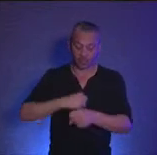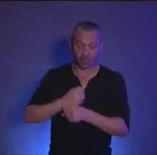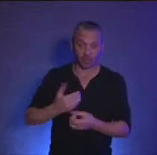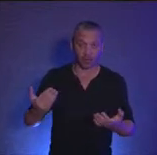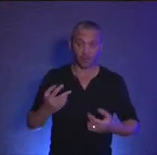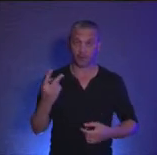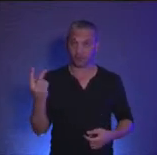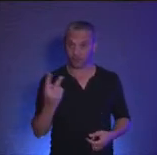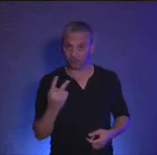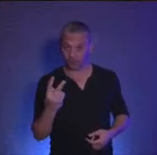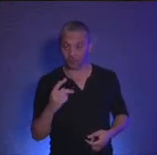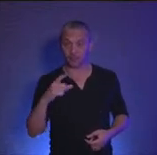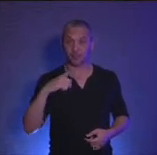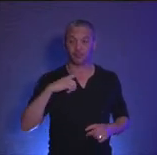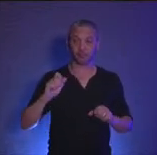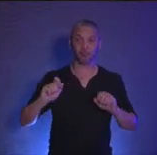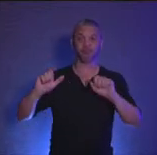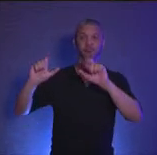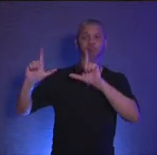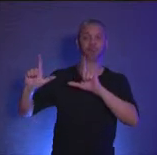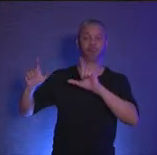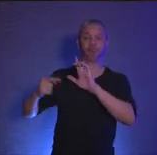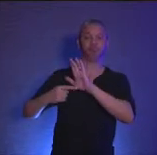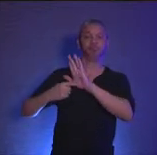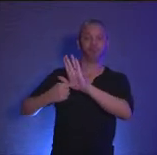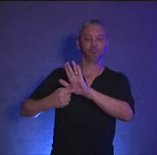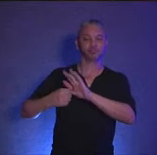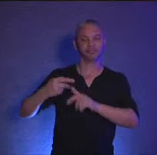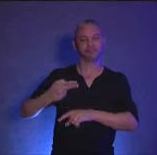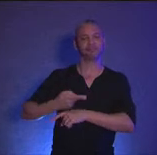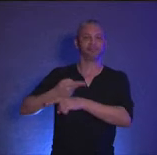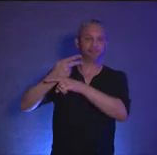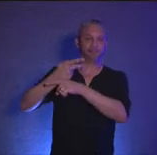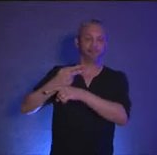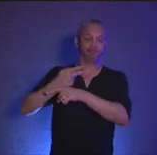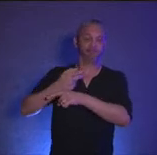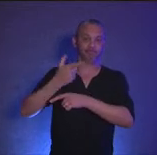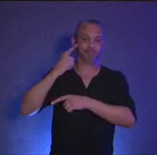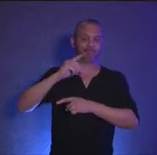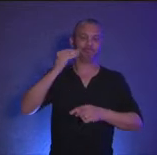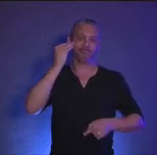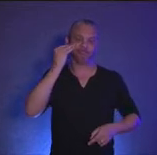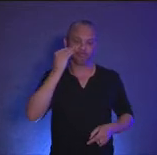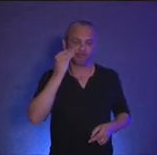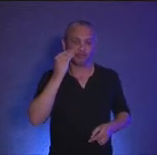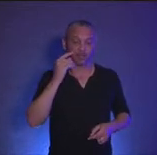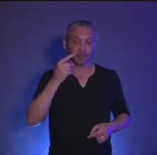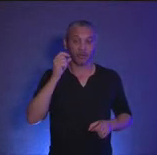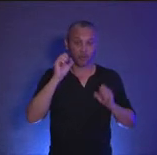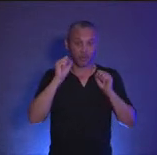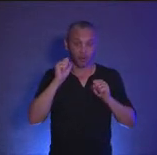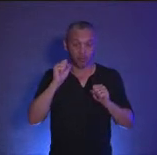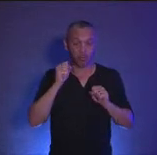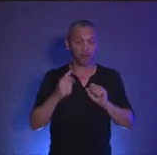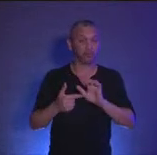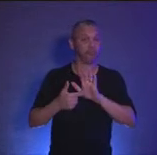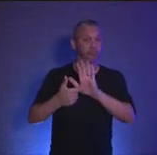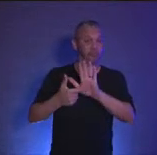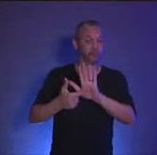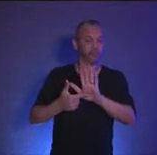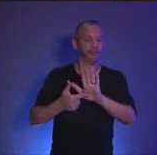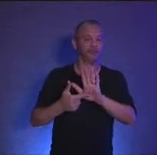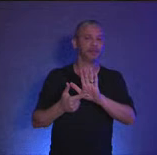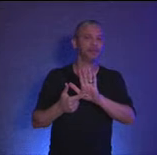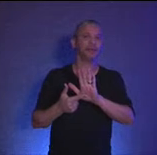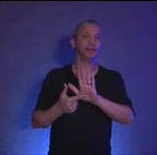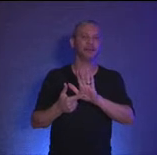gente lançou esse painel, né, que concorre a esse prêmio. Vocês podem conferir o